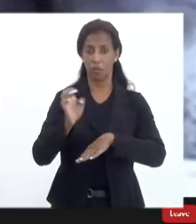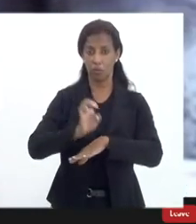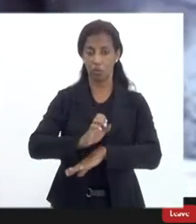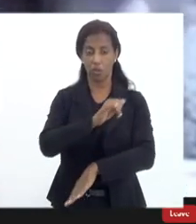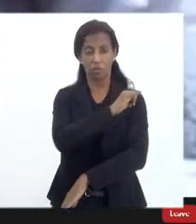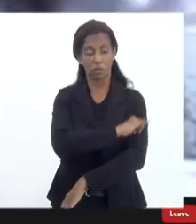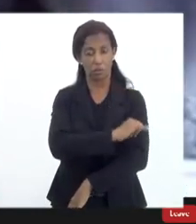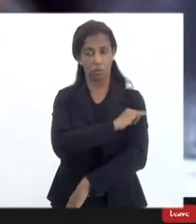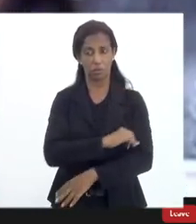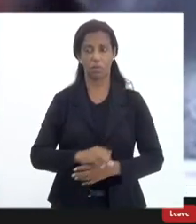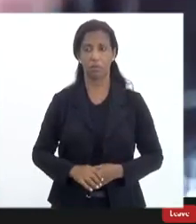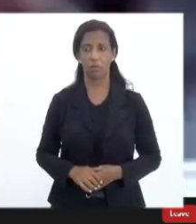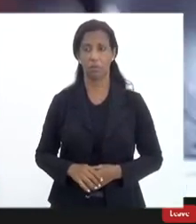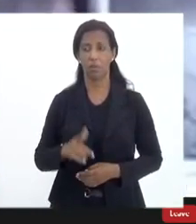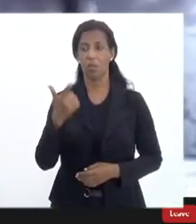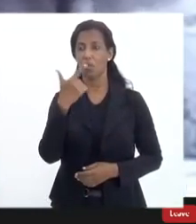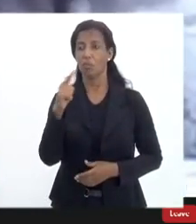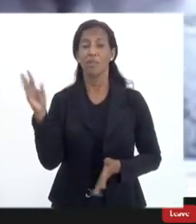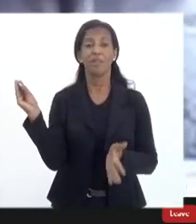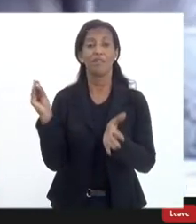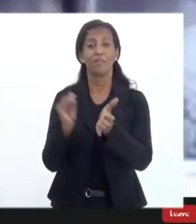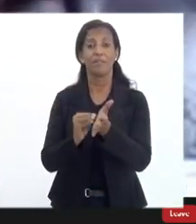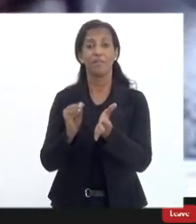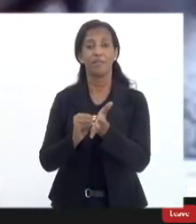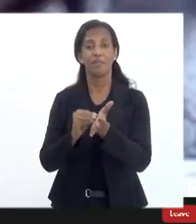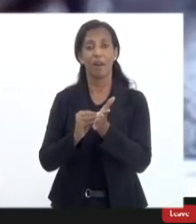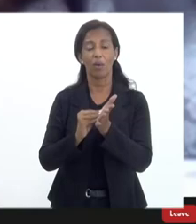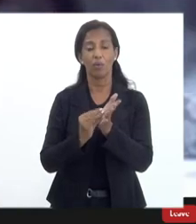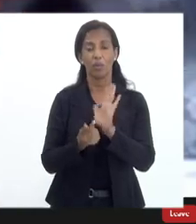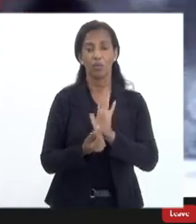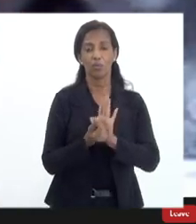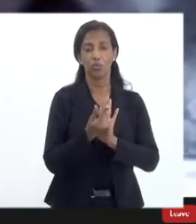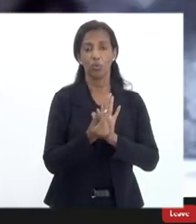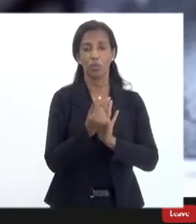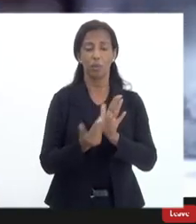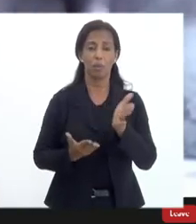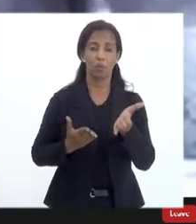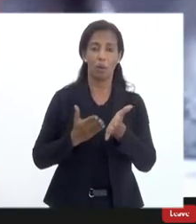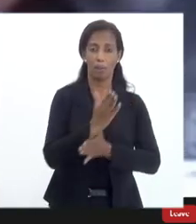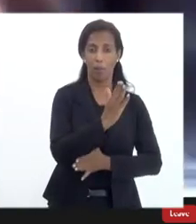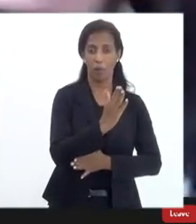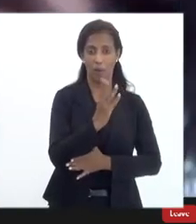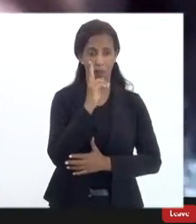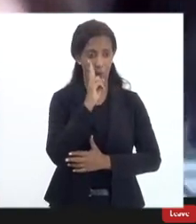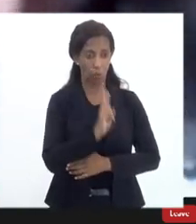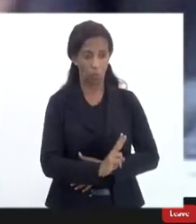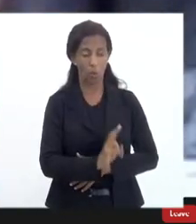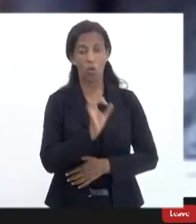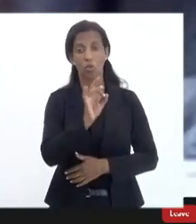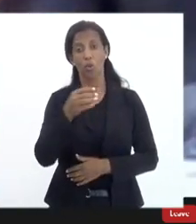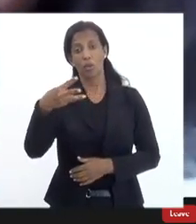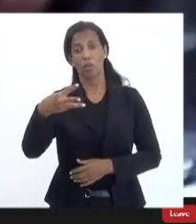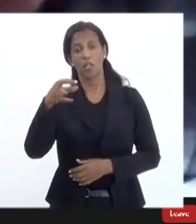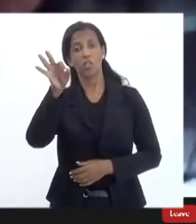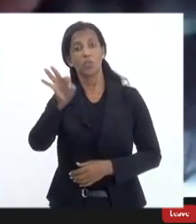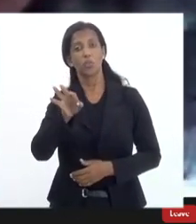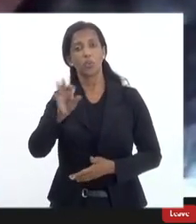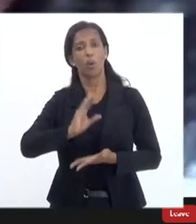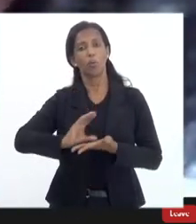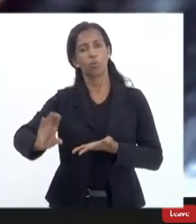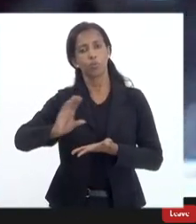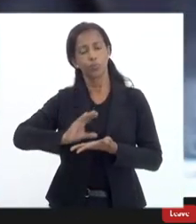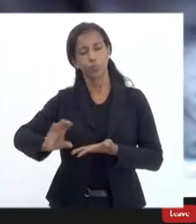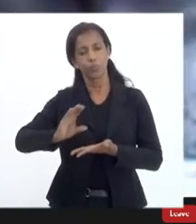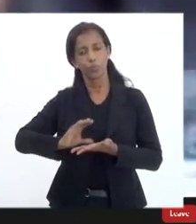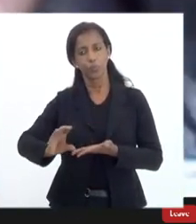Janeiro, não há falta de orçamento aprovado para a educação, como vimos. apenas 3% de